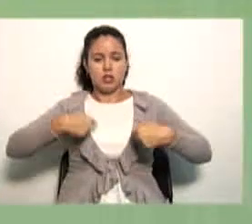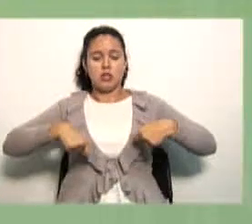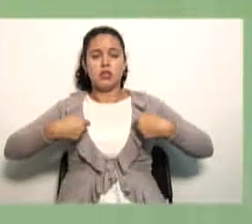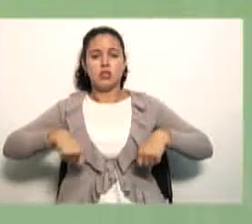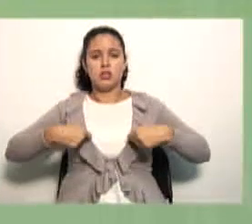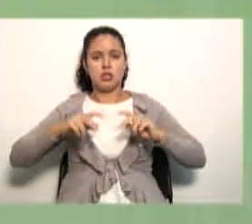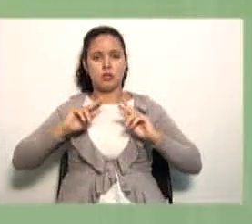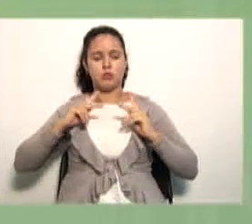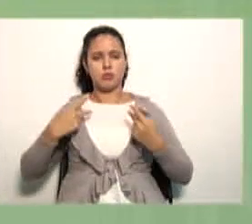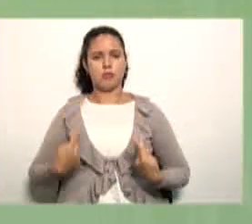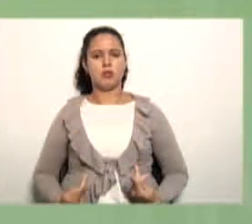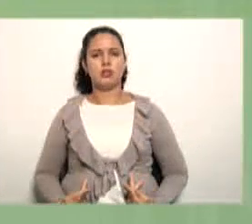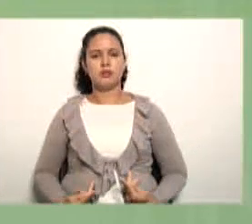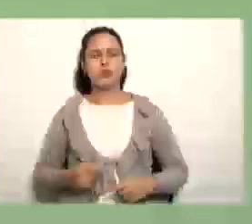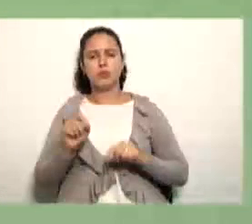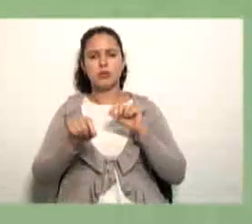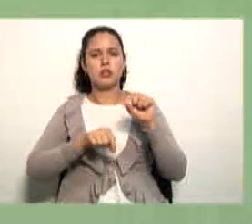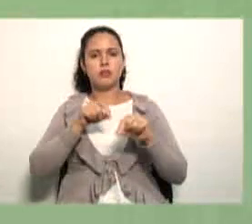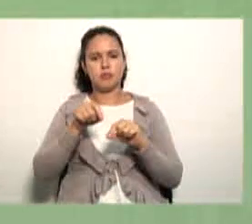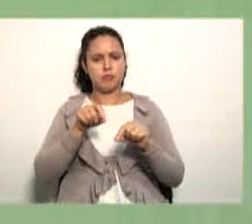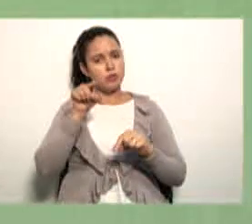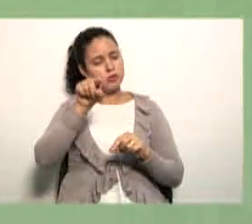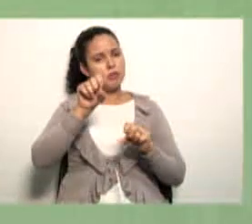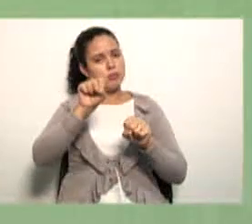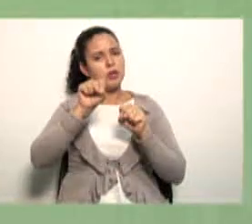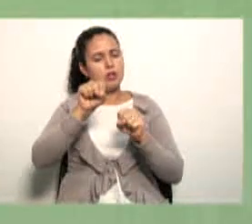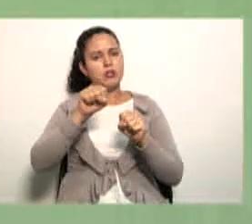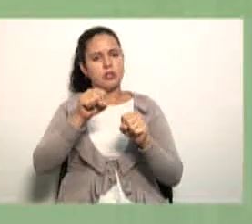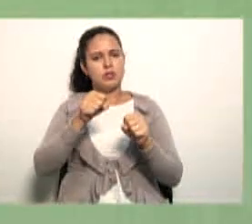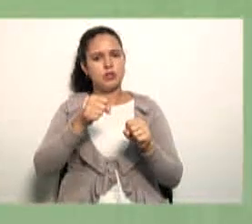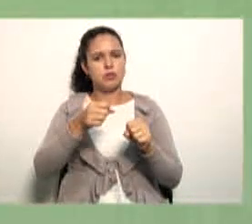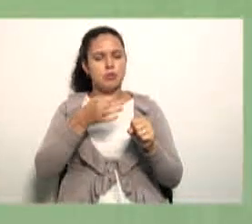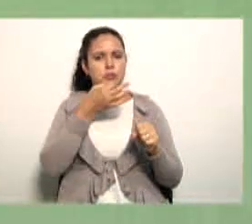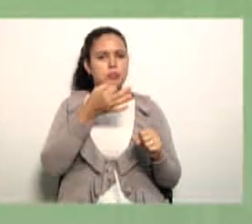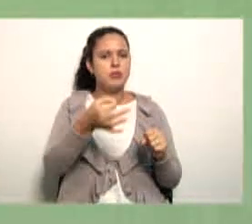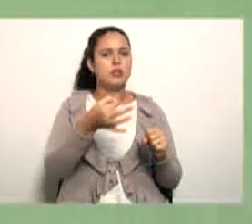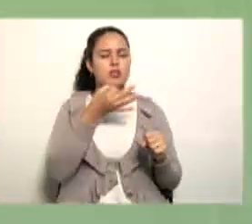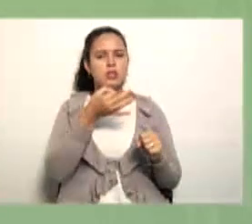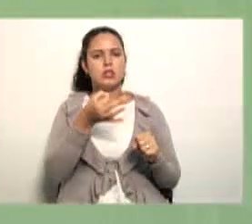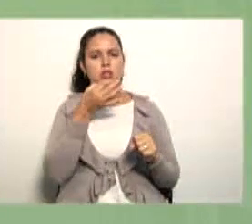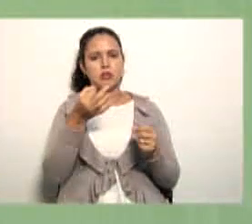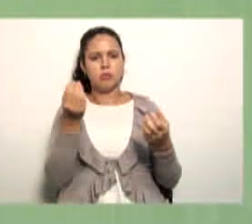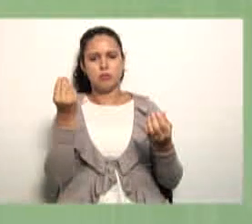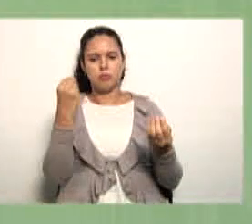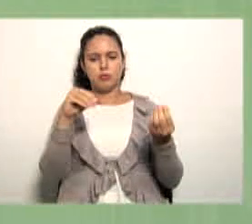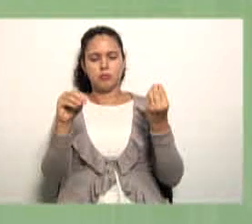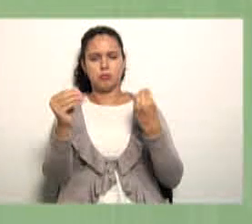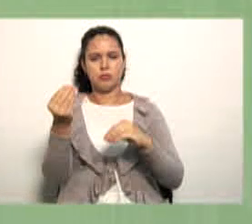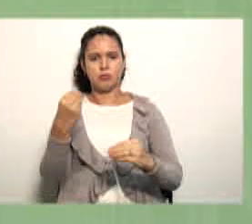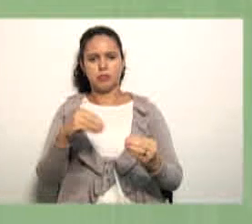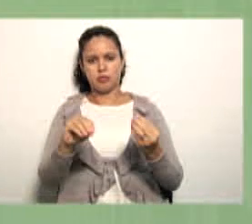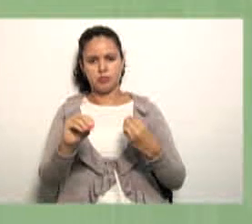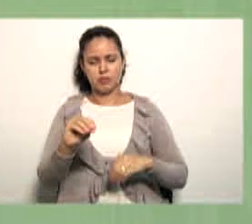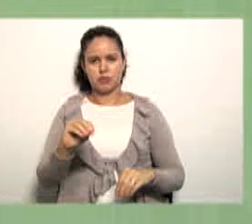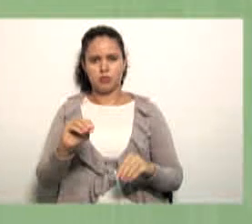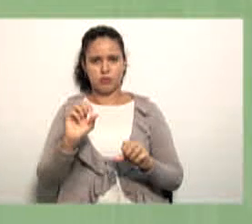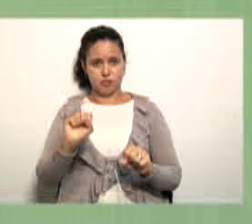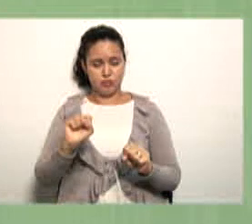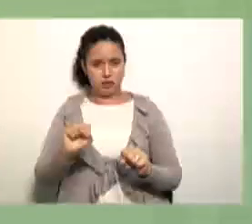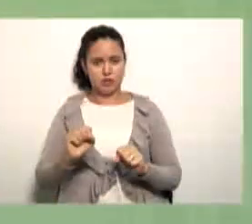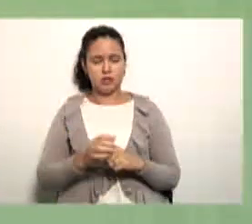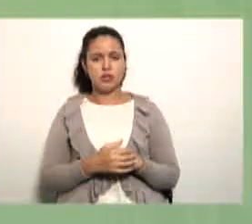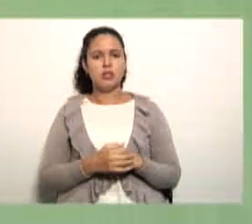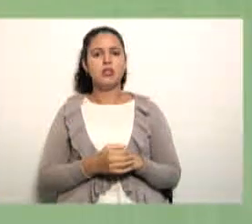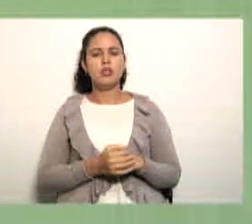necessidades humanas? E a gente pede para que você teça comentários sobre o porquê dos economistas considerarem que essas necessidades